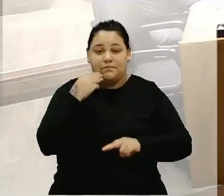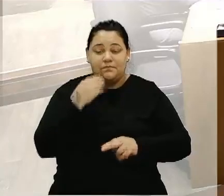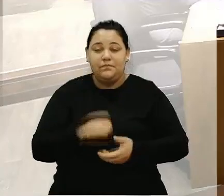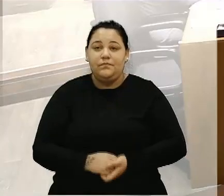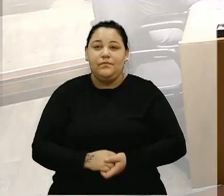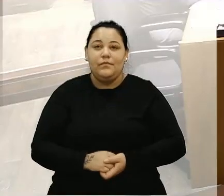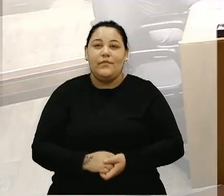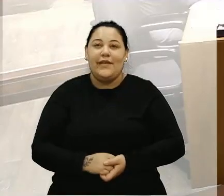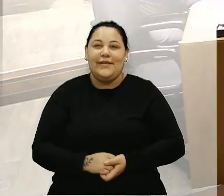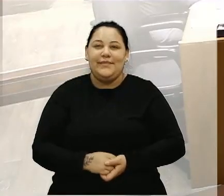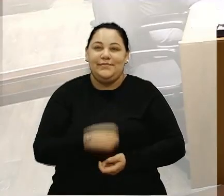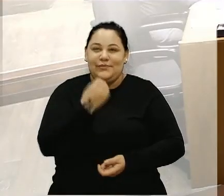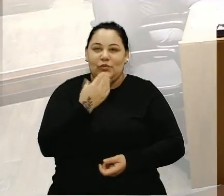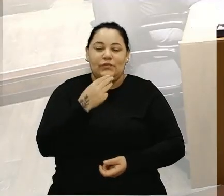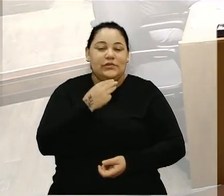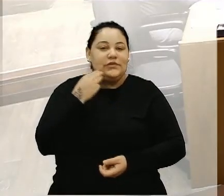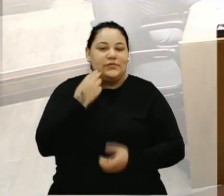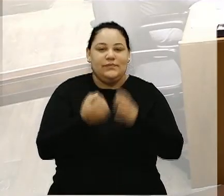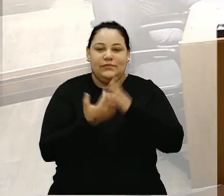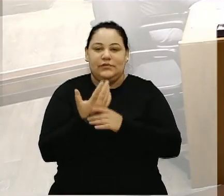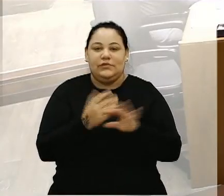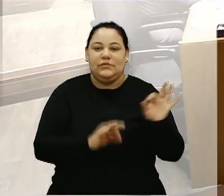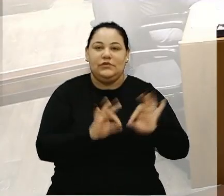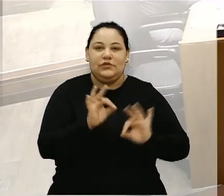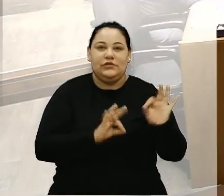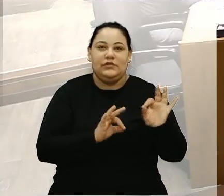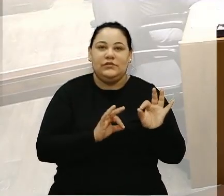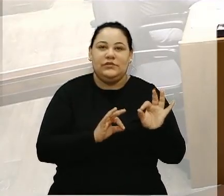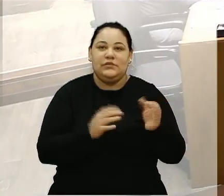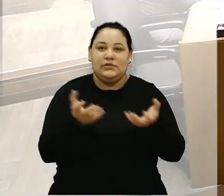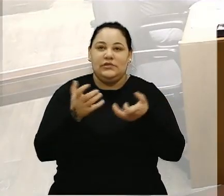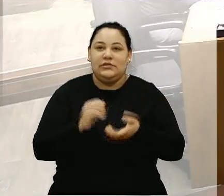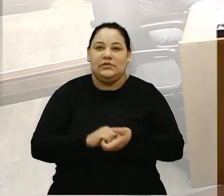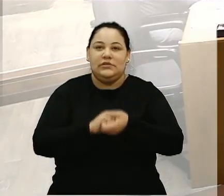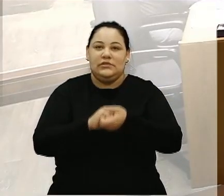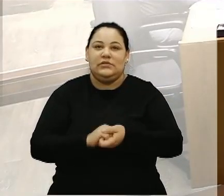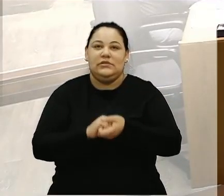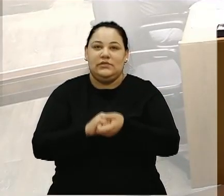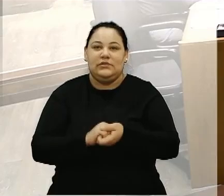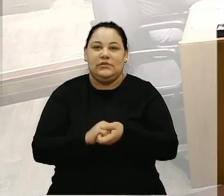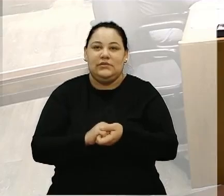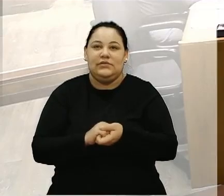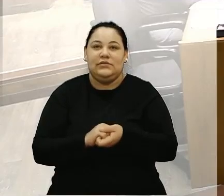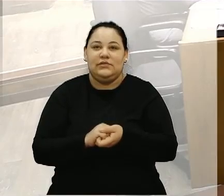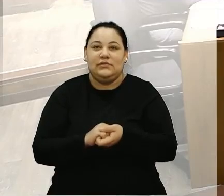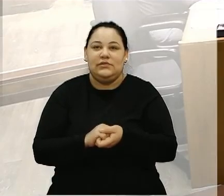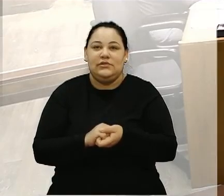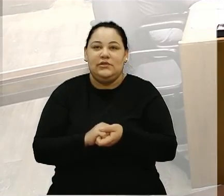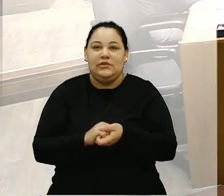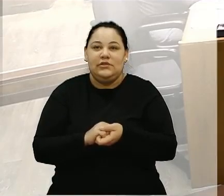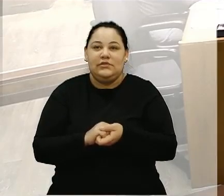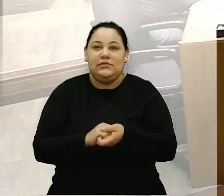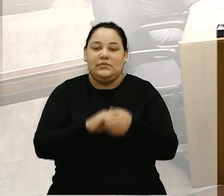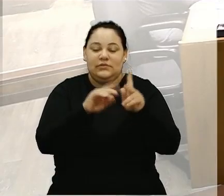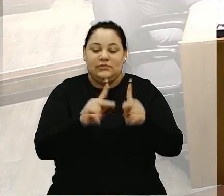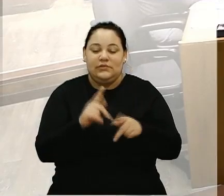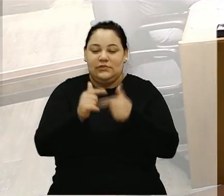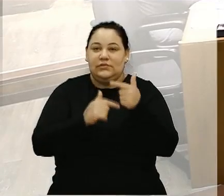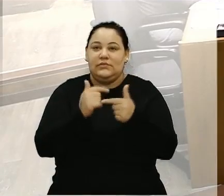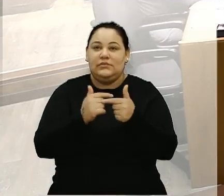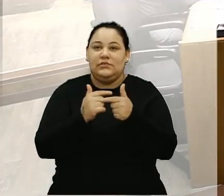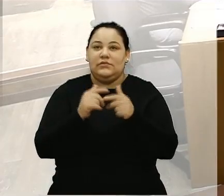do projeto, quero saudar as pessoas que trabalham, né, em cima desse tema das abelhas,